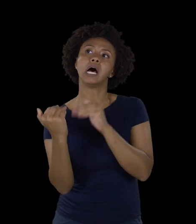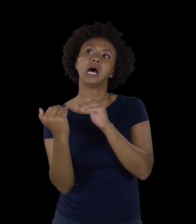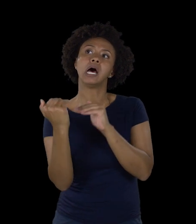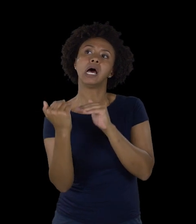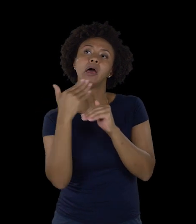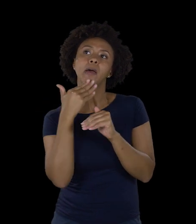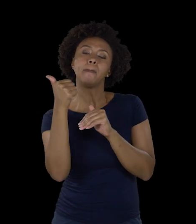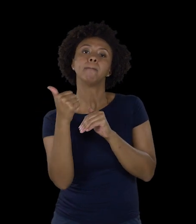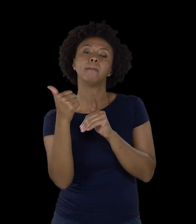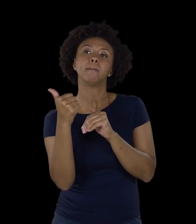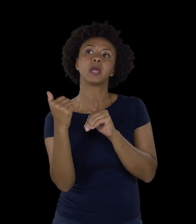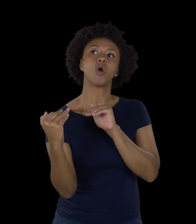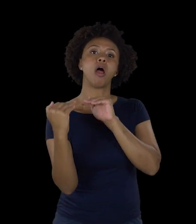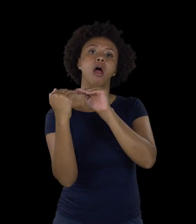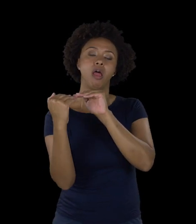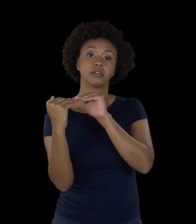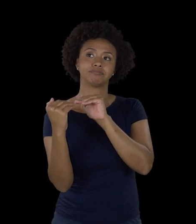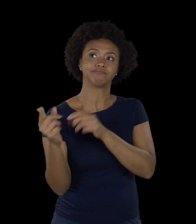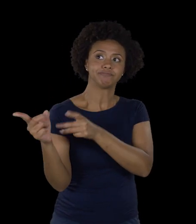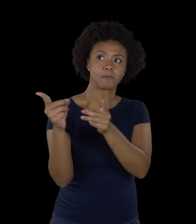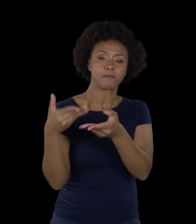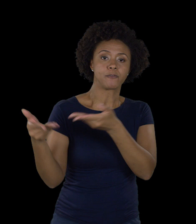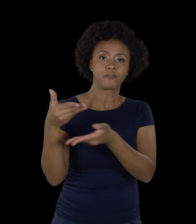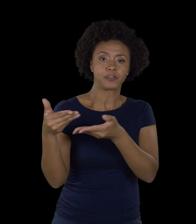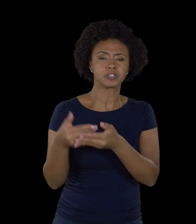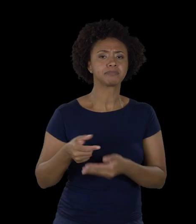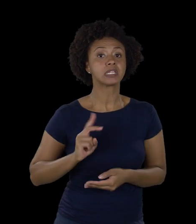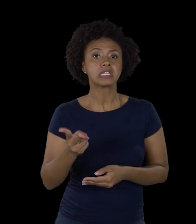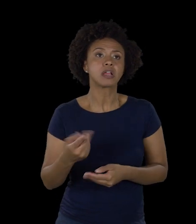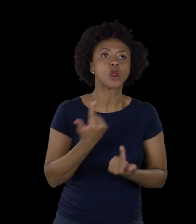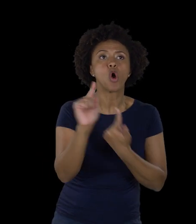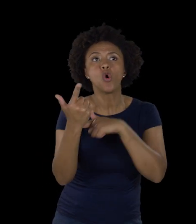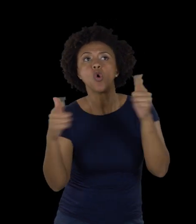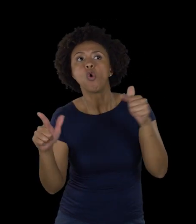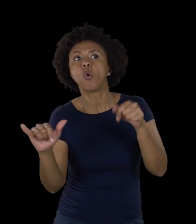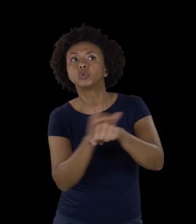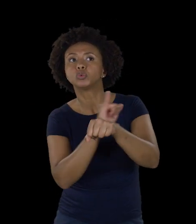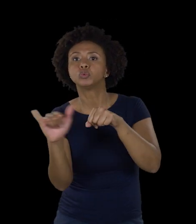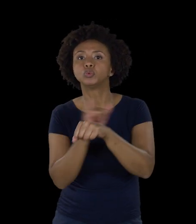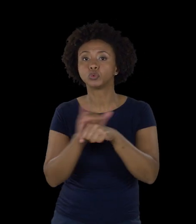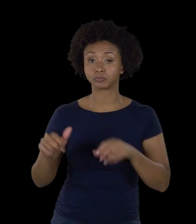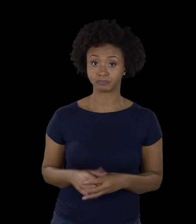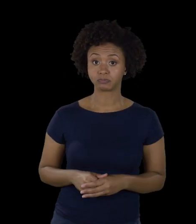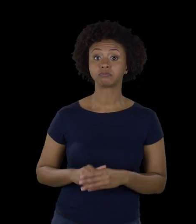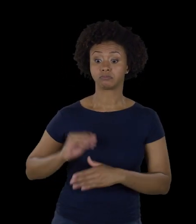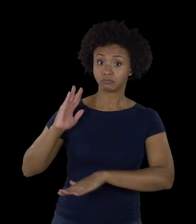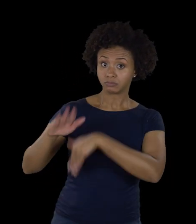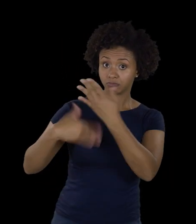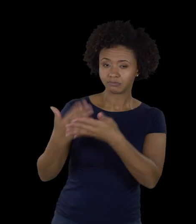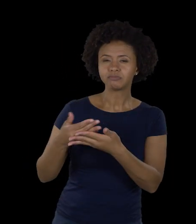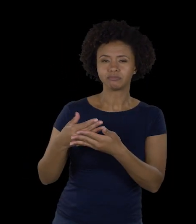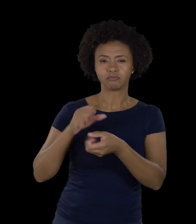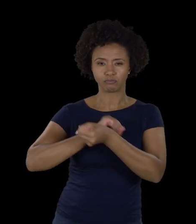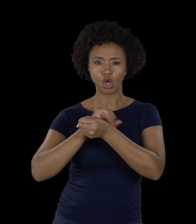com melhores perspectivas. O capital sempre procura outros destinos. A crise do Covid-19 no final